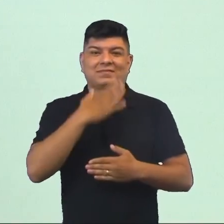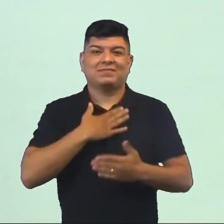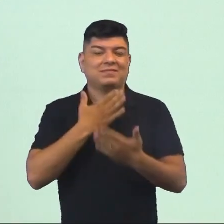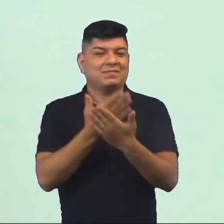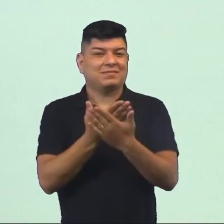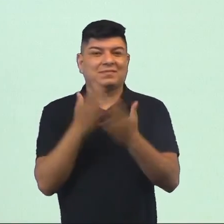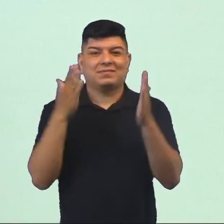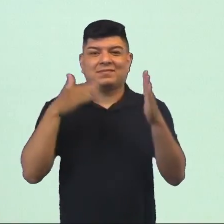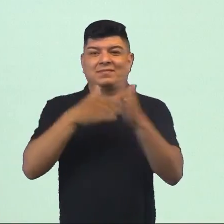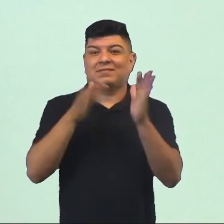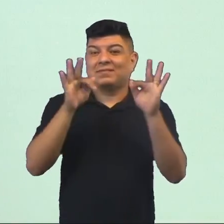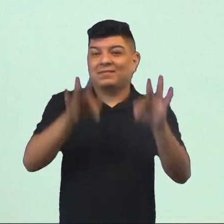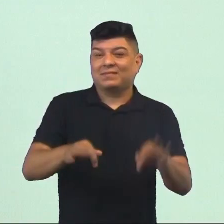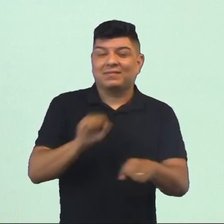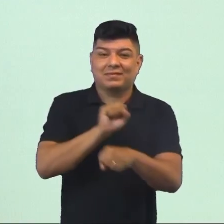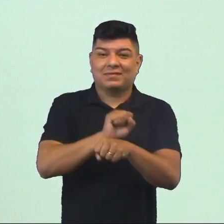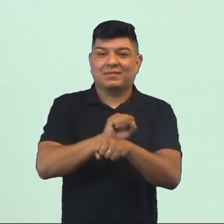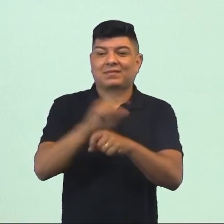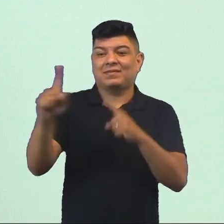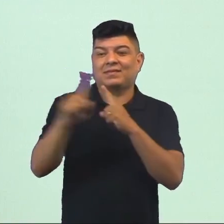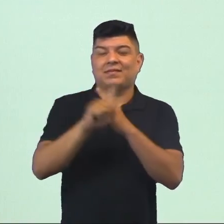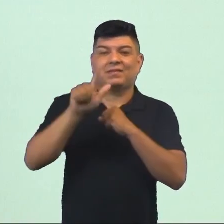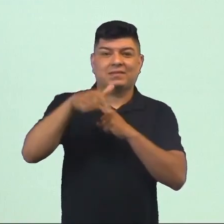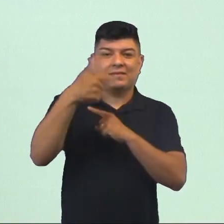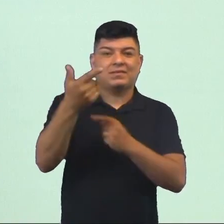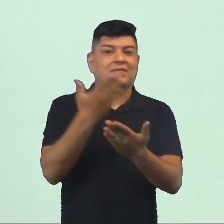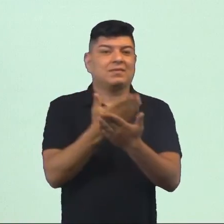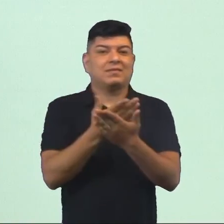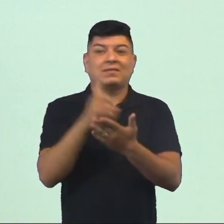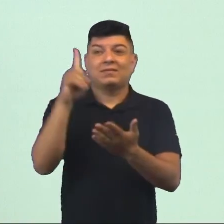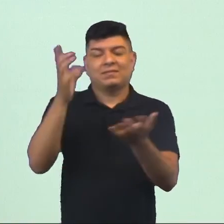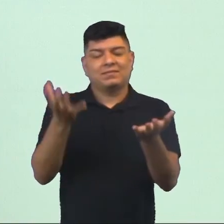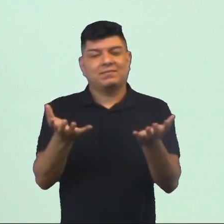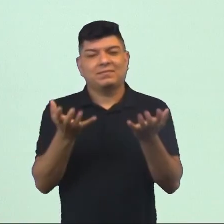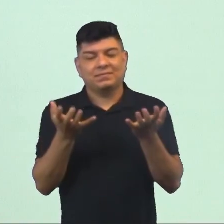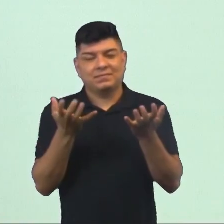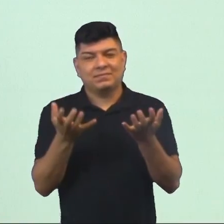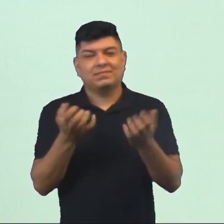assistiu a minha aula até o final. Espero encontrá-los em outras aulas, se Deus assim